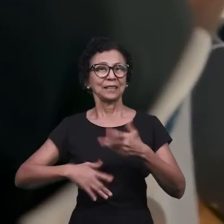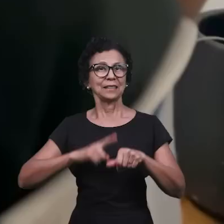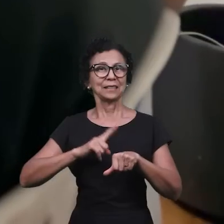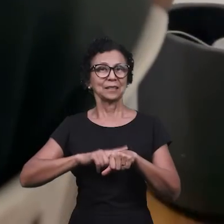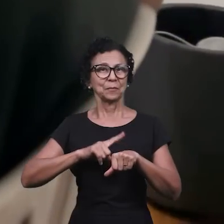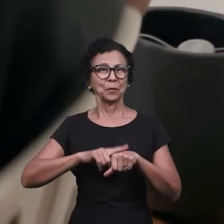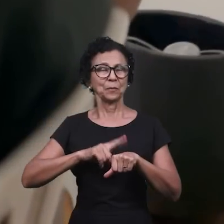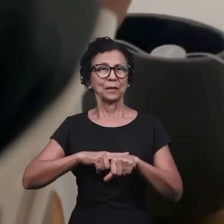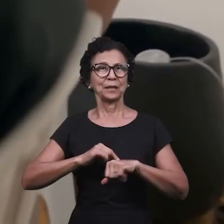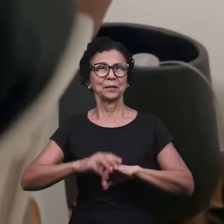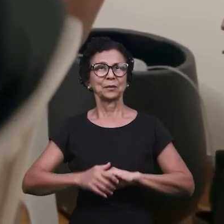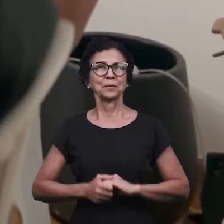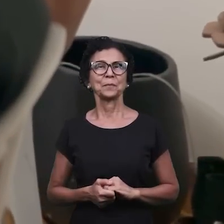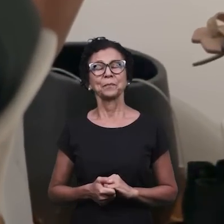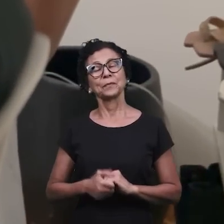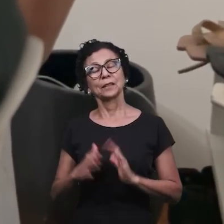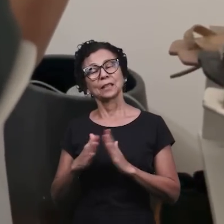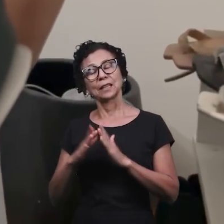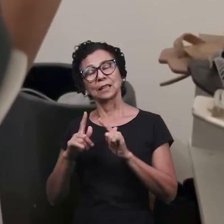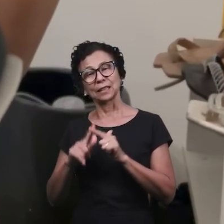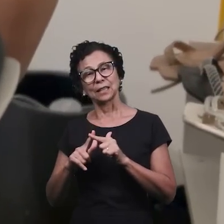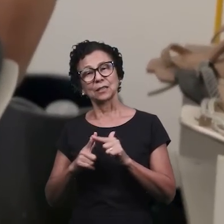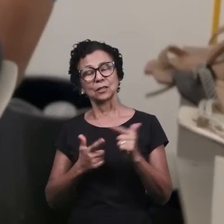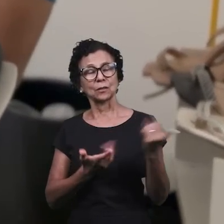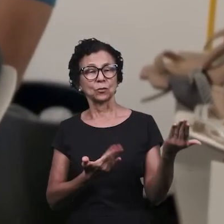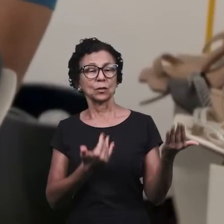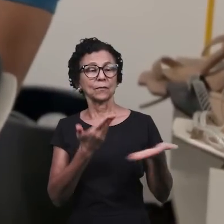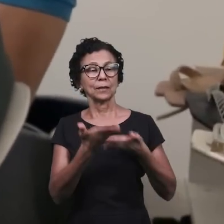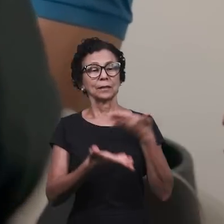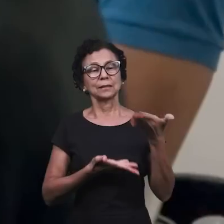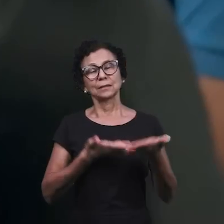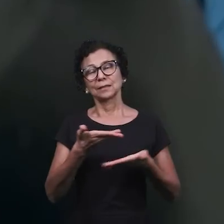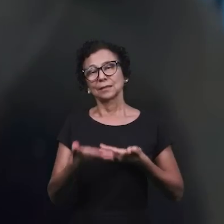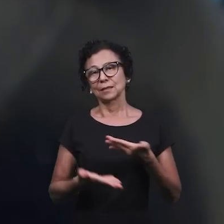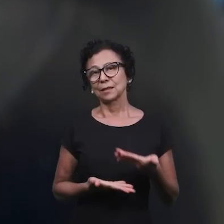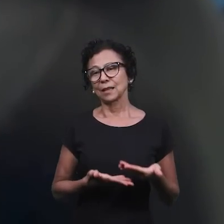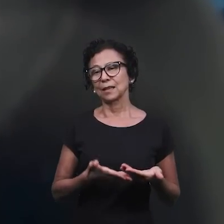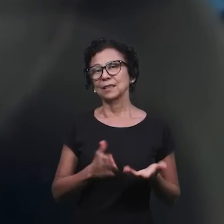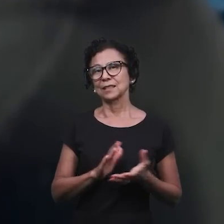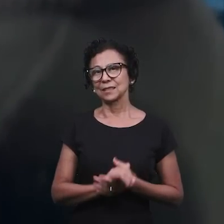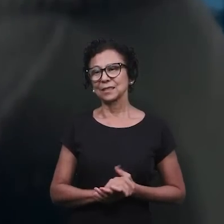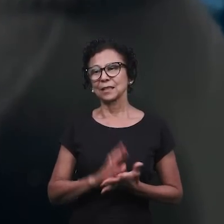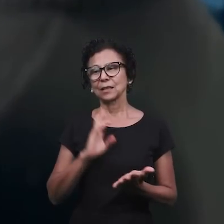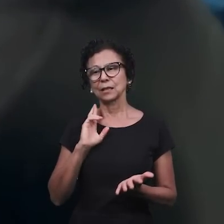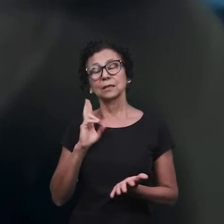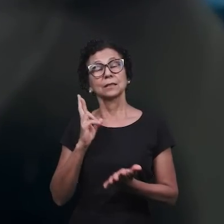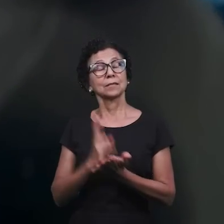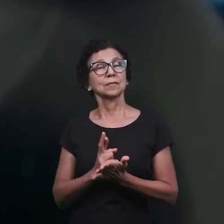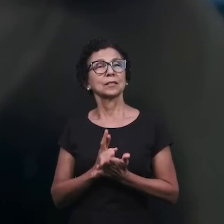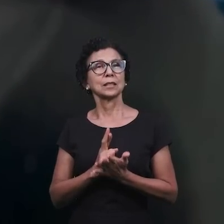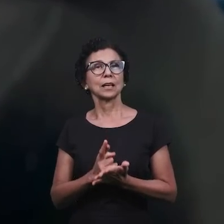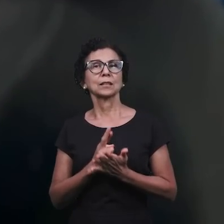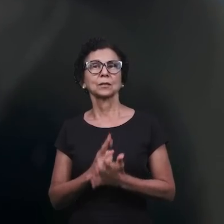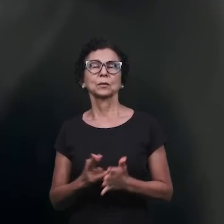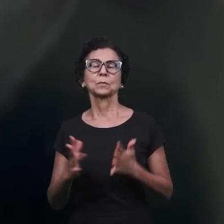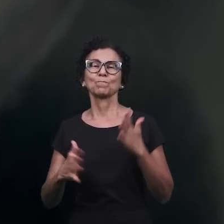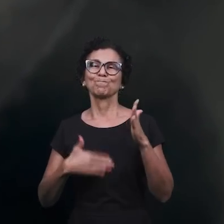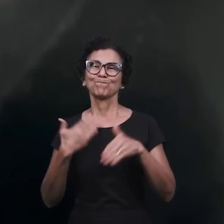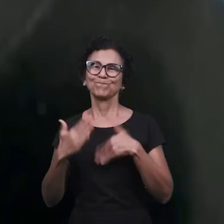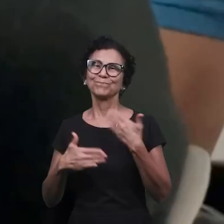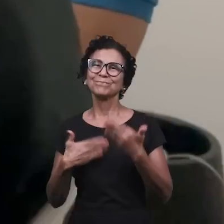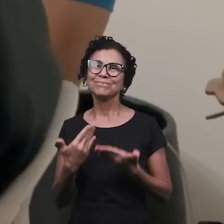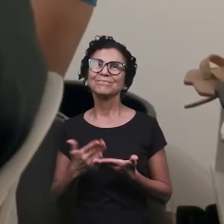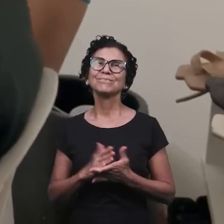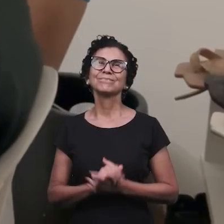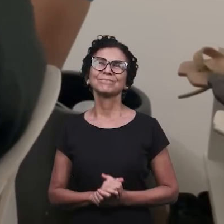igreja se envolve em orações e assistência para com os jovens, é sem dúvida o resultado tem sido de